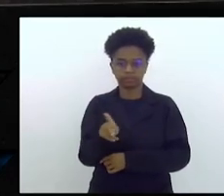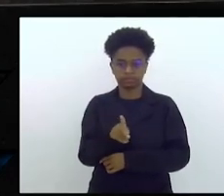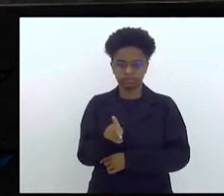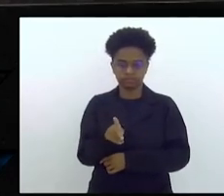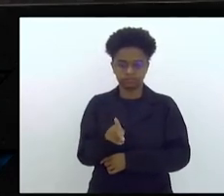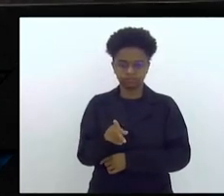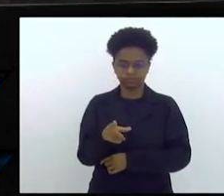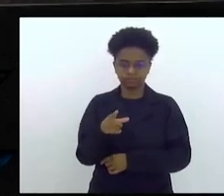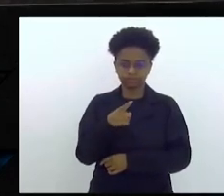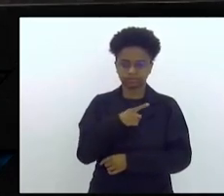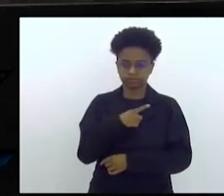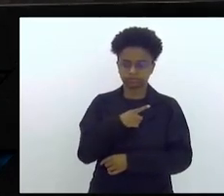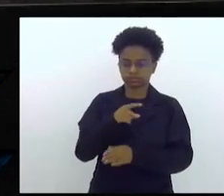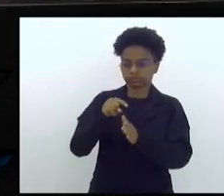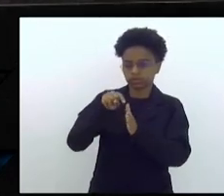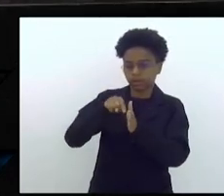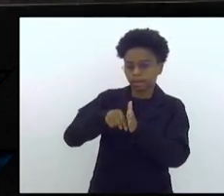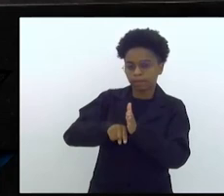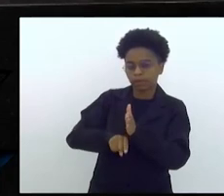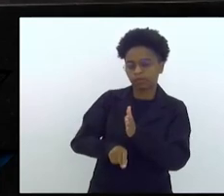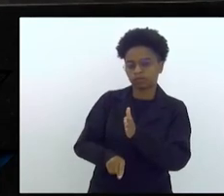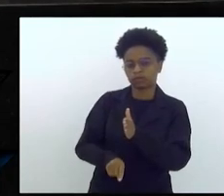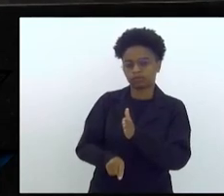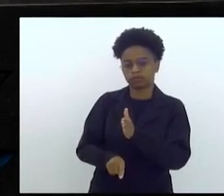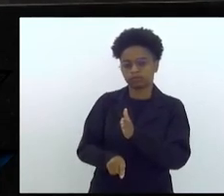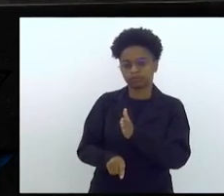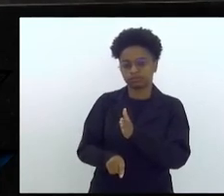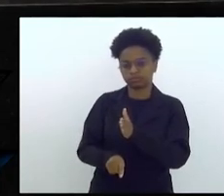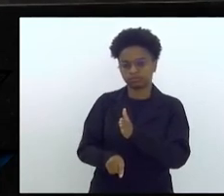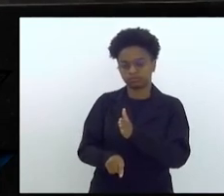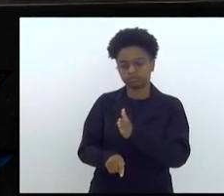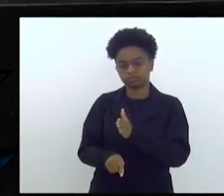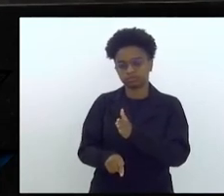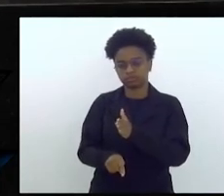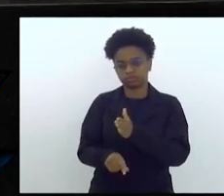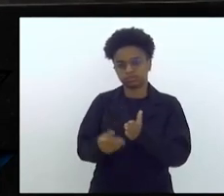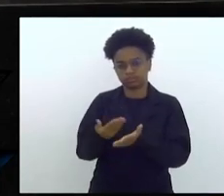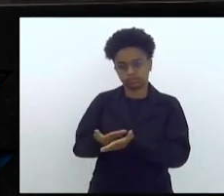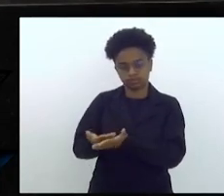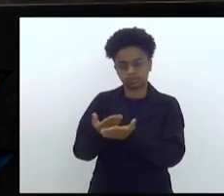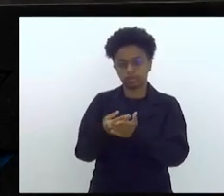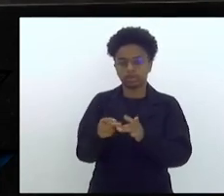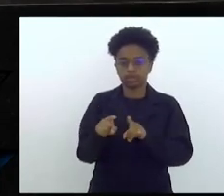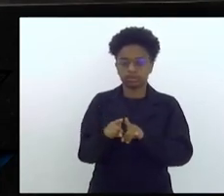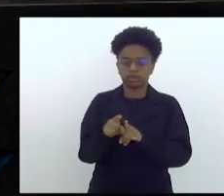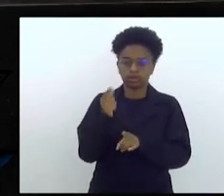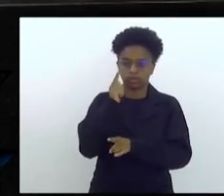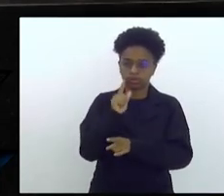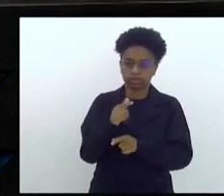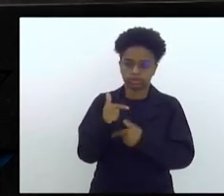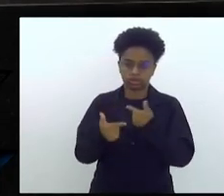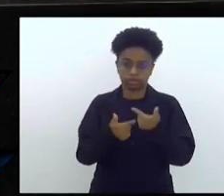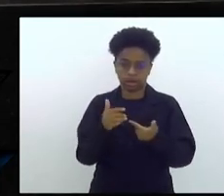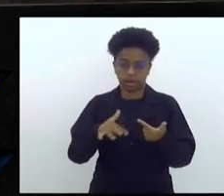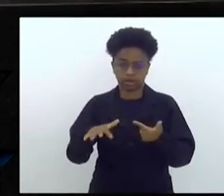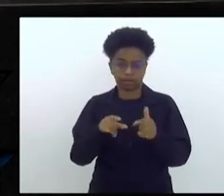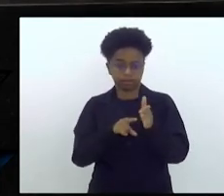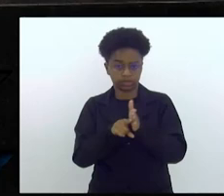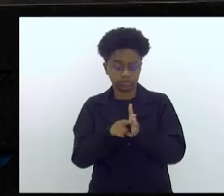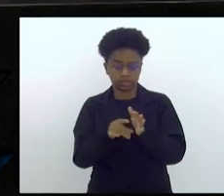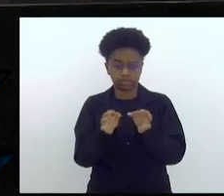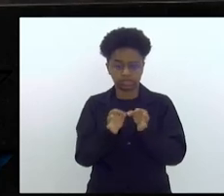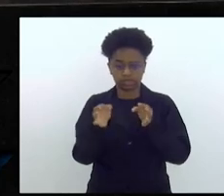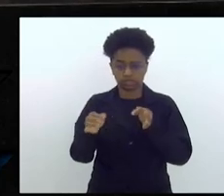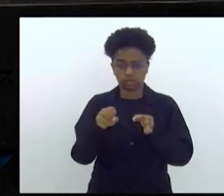que tem uma maior profundidade e transforma o seu instrumento de trabalho seja na pesquisa na extensão